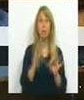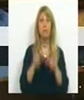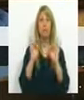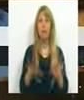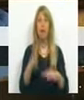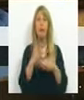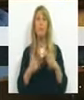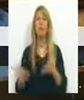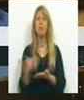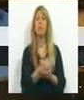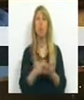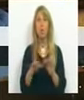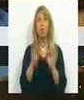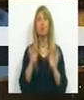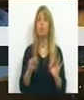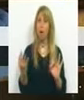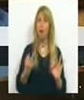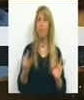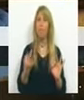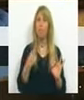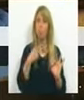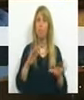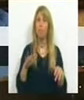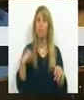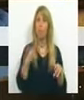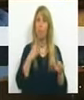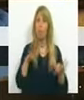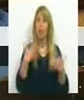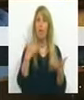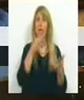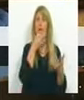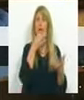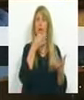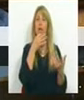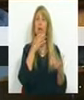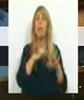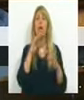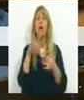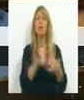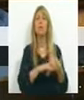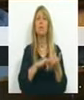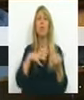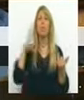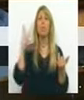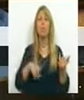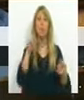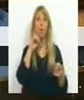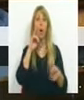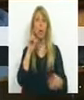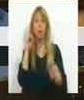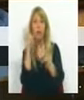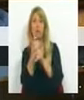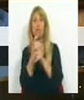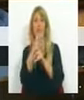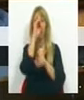recursos, como aliás com muita propriedade nos lembrou a Associação Portuguesa de Guardas e Vigilantes da Natureza, é